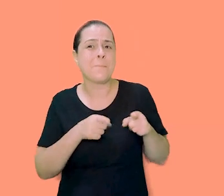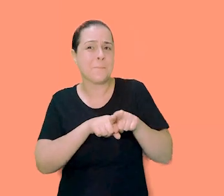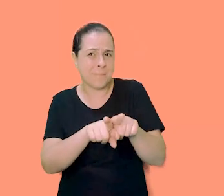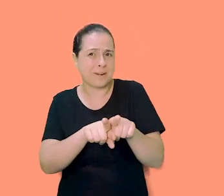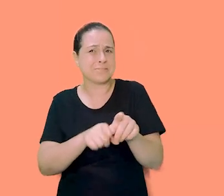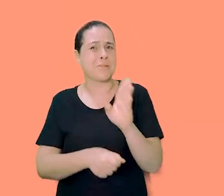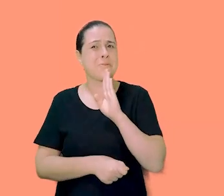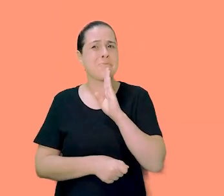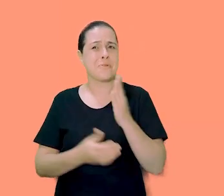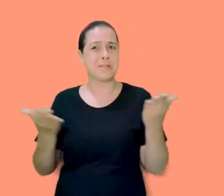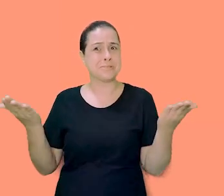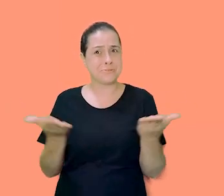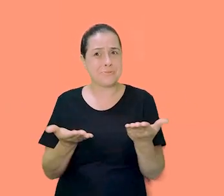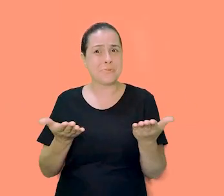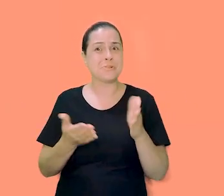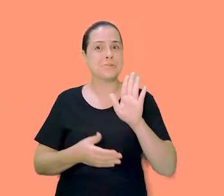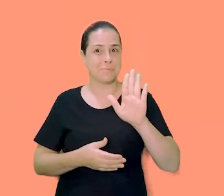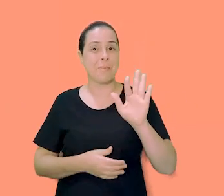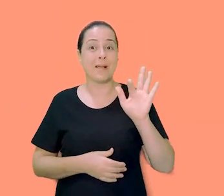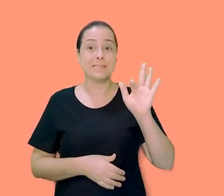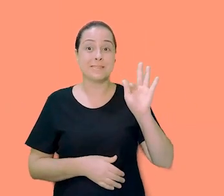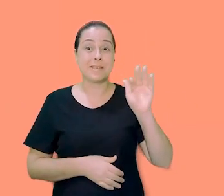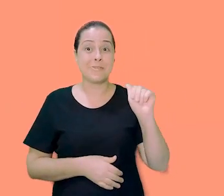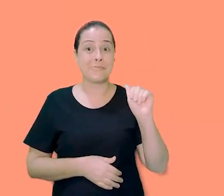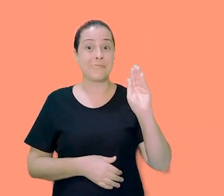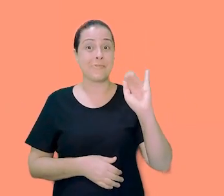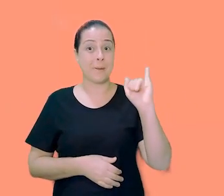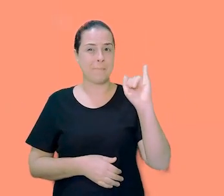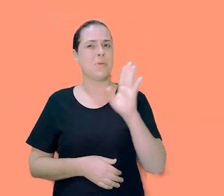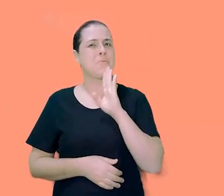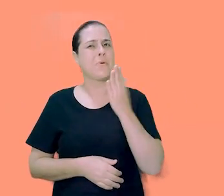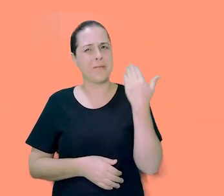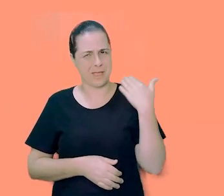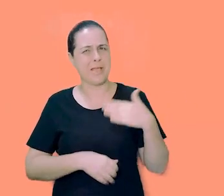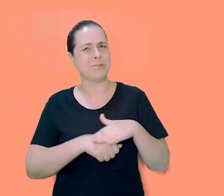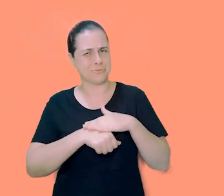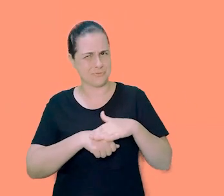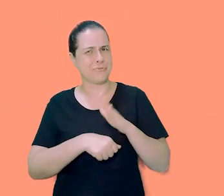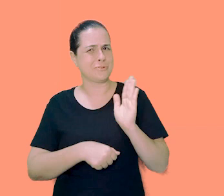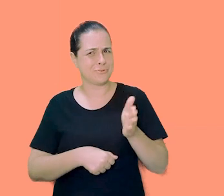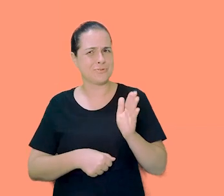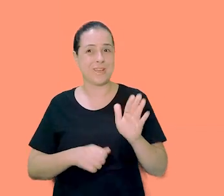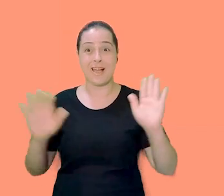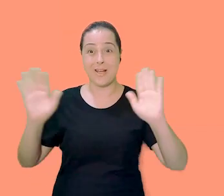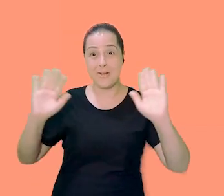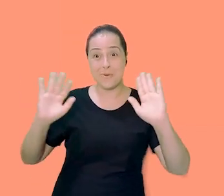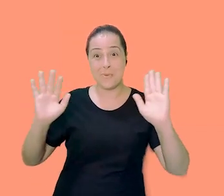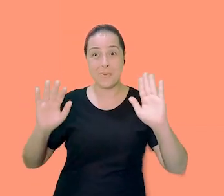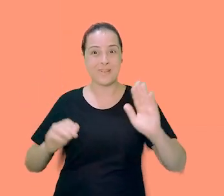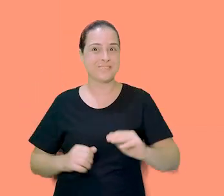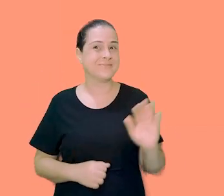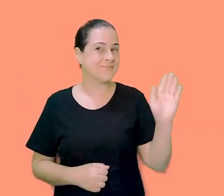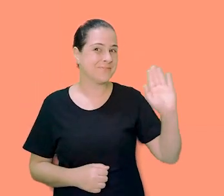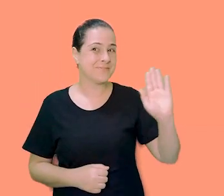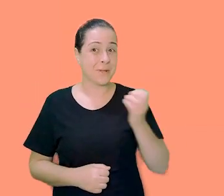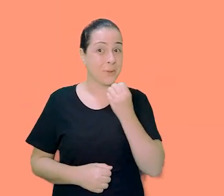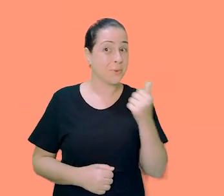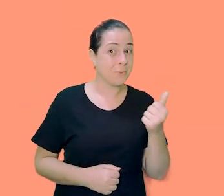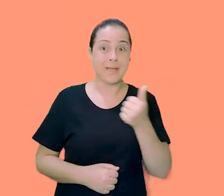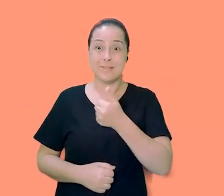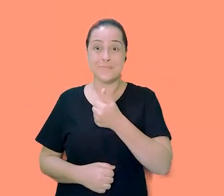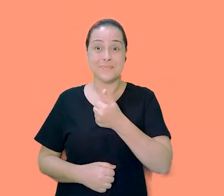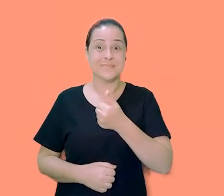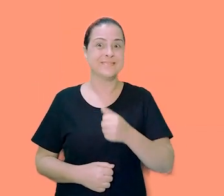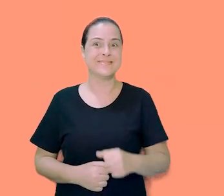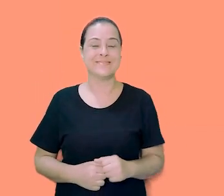de Carlotas que eu conheci hoje, olha só, mas a Fabi já conhece, já fala mais. Fabi, oi, chefa. Oi, Cá,